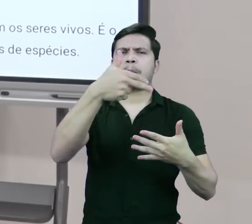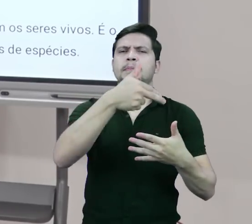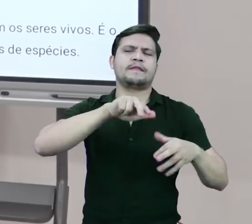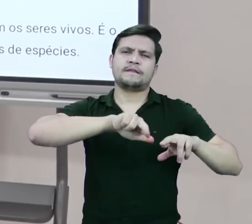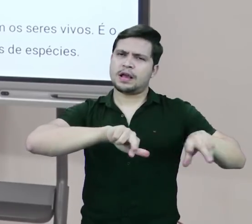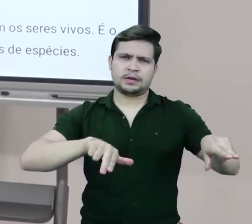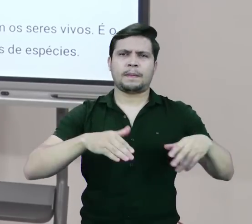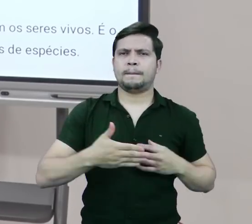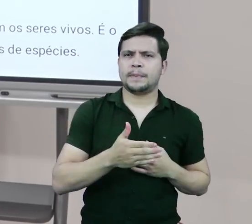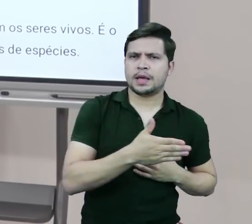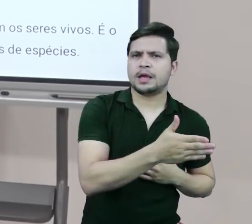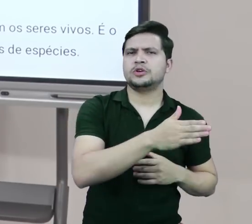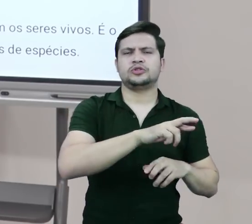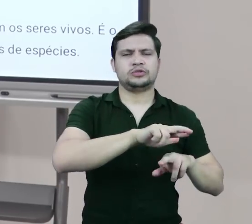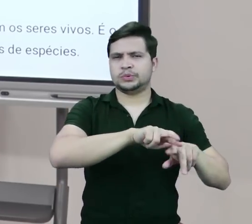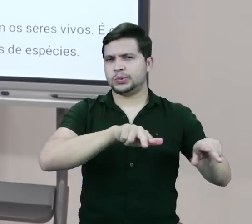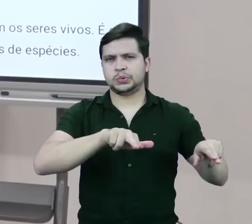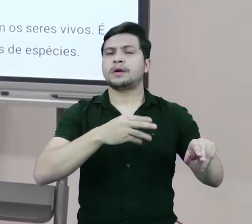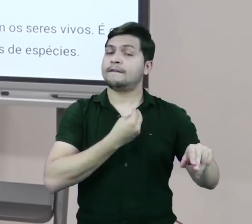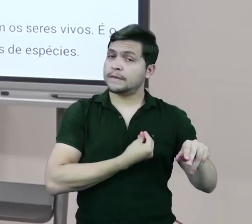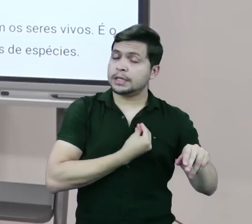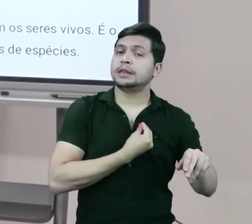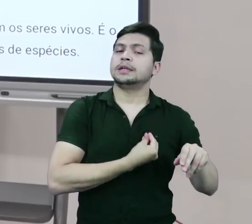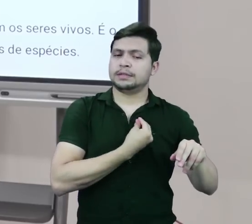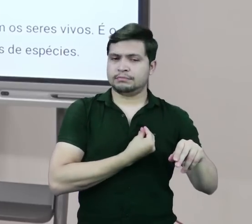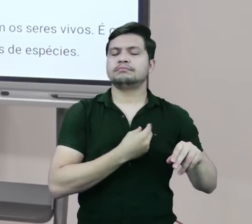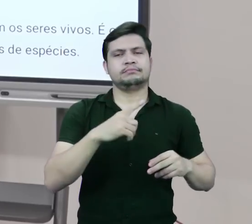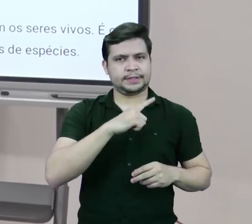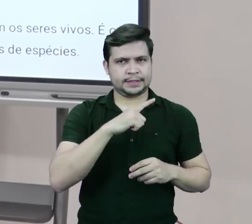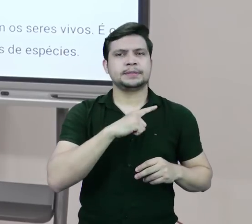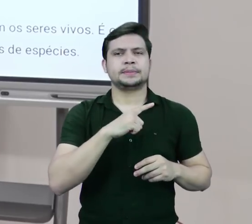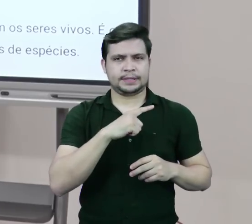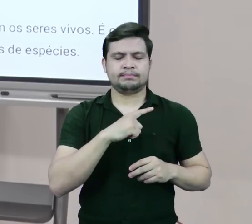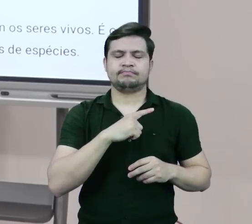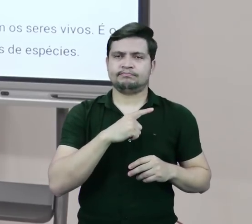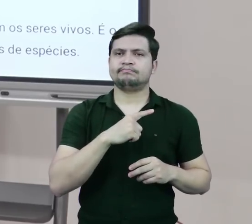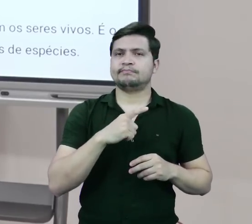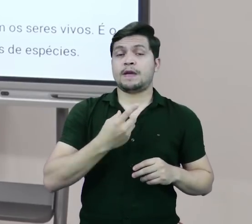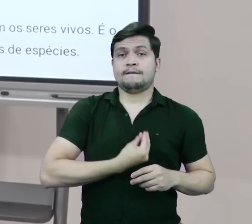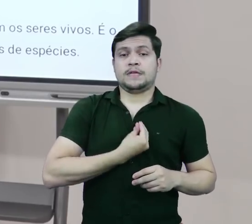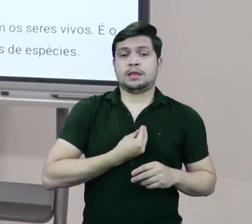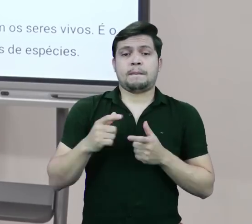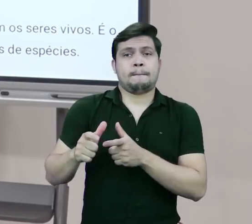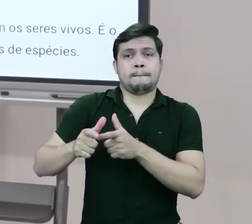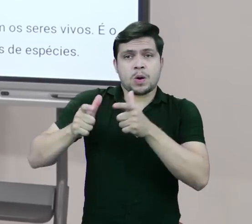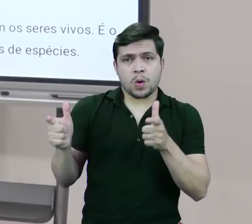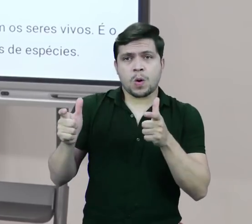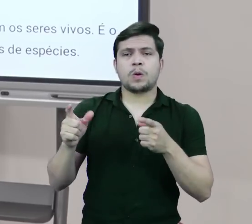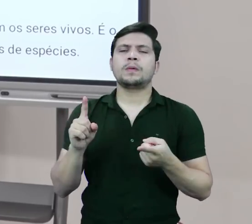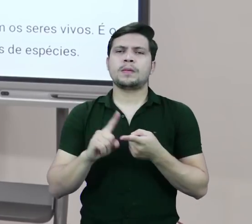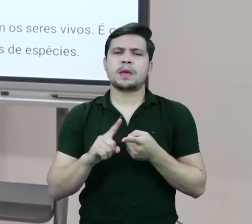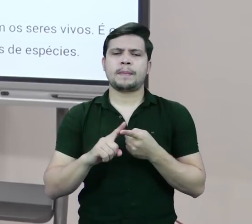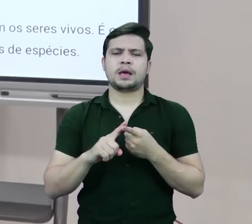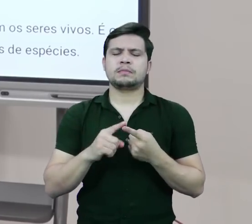como os peixes, né? Crustáceos, enfim, infinidade de vida macroscópica, como também a vida, as formas de